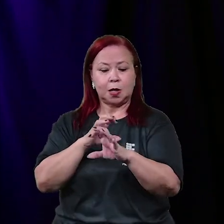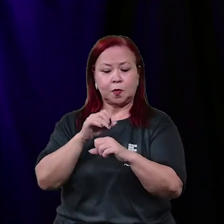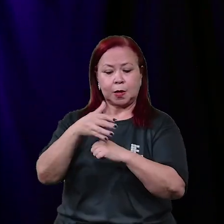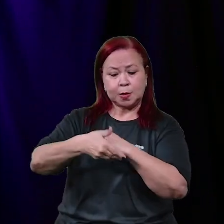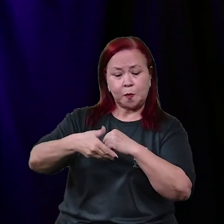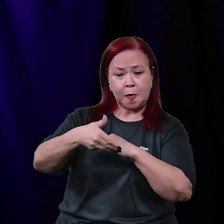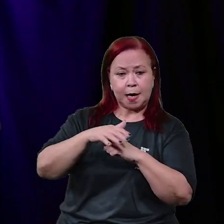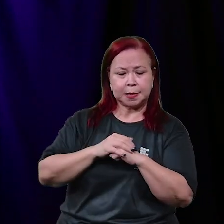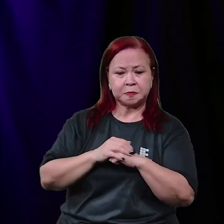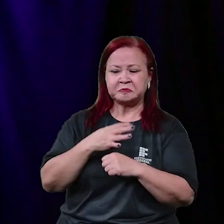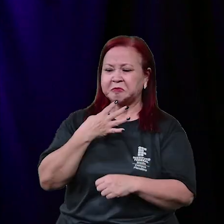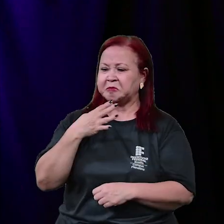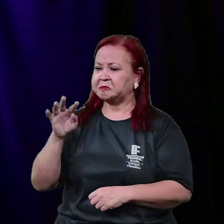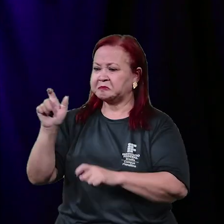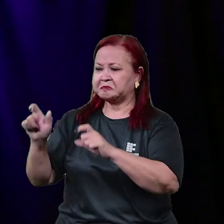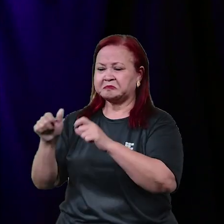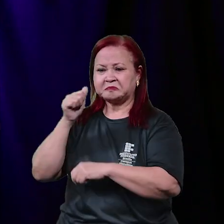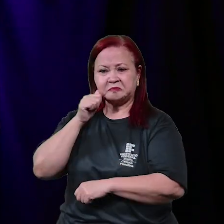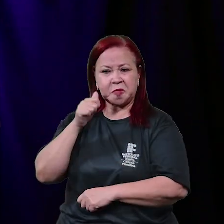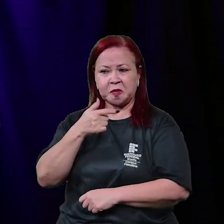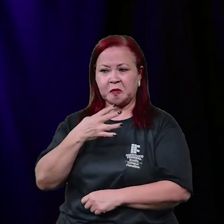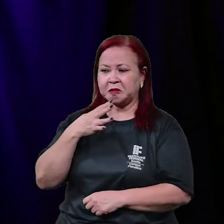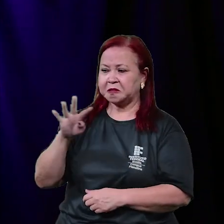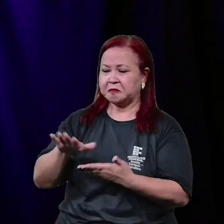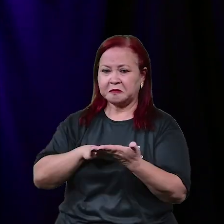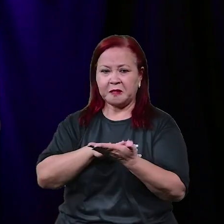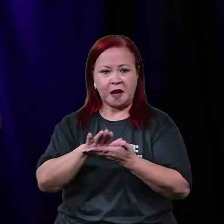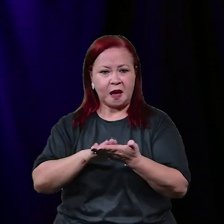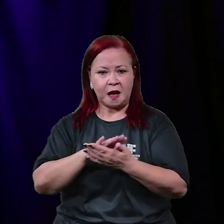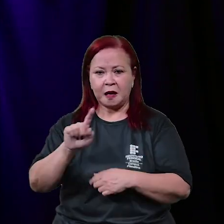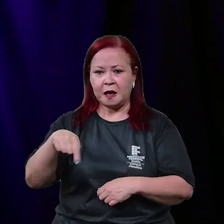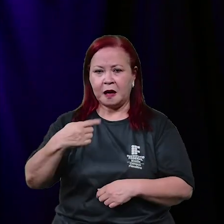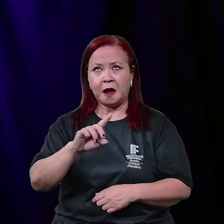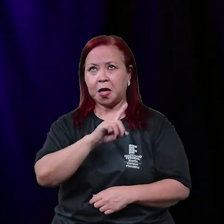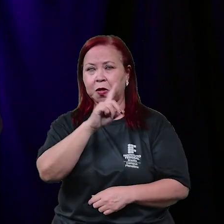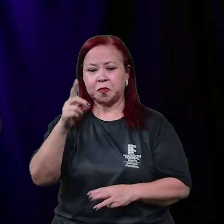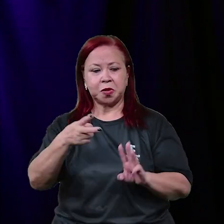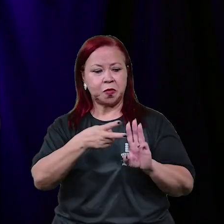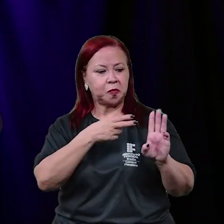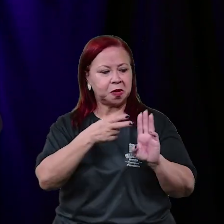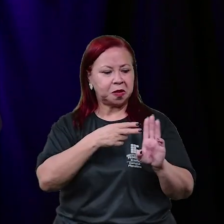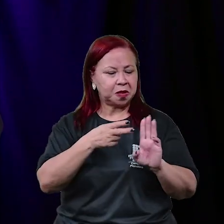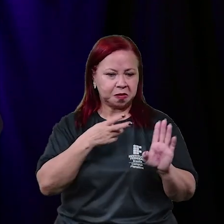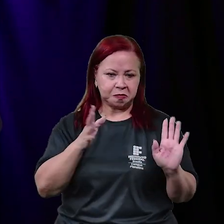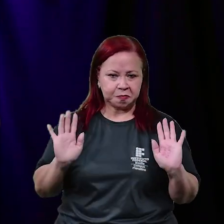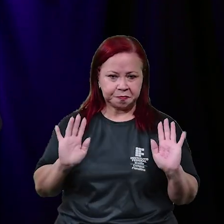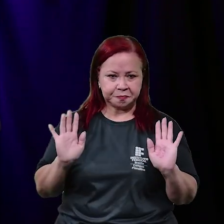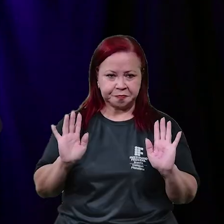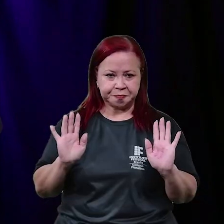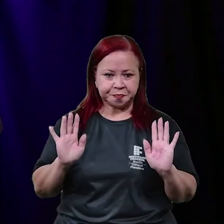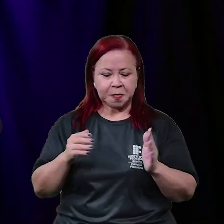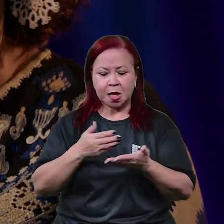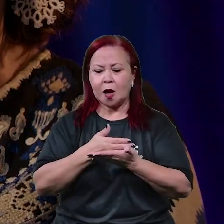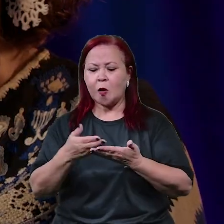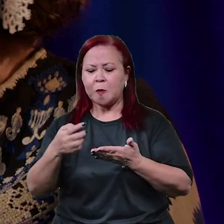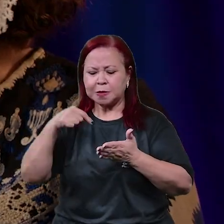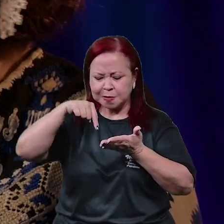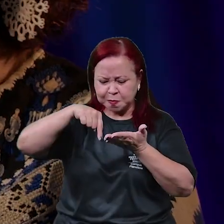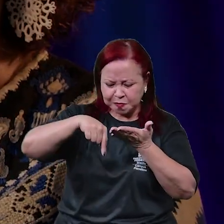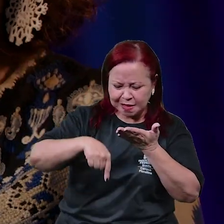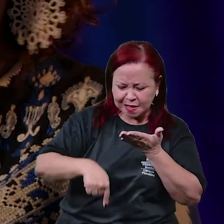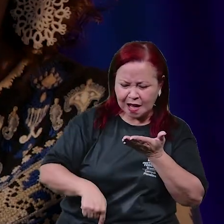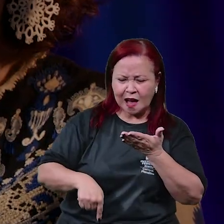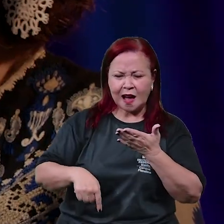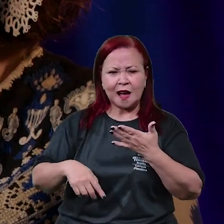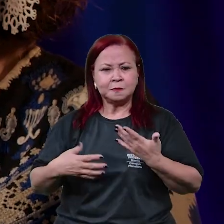ensino fundamental e na educação básica. Mas elas não conheceram nada, assim, além do Dia do Indígena, coisas muito gerais. E elas começaram a